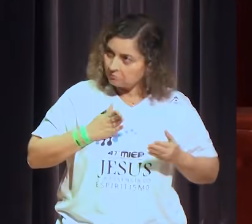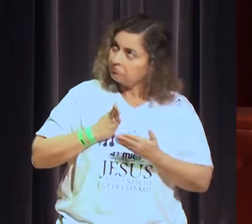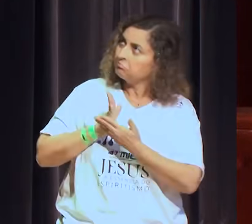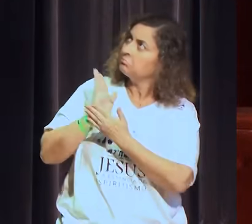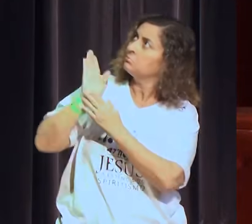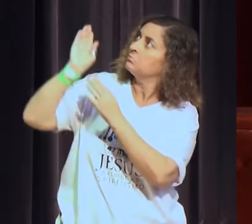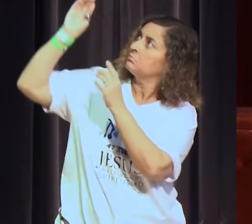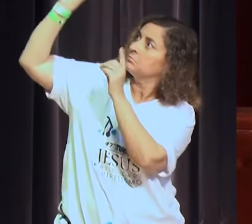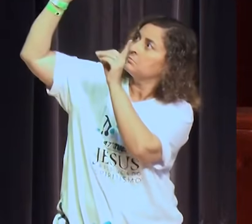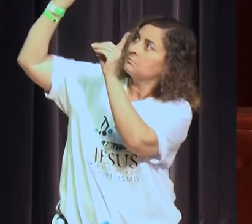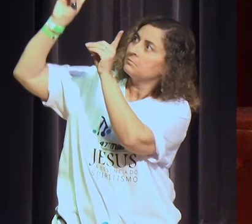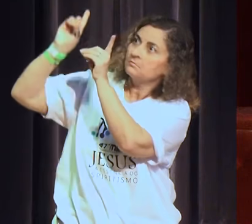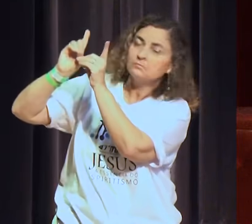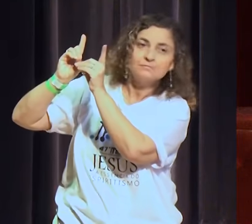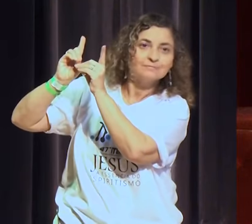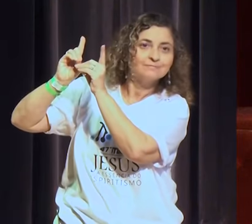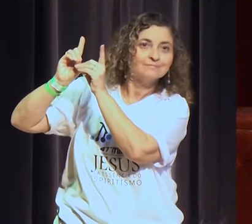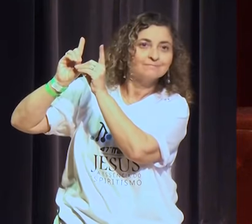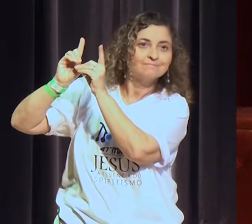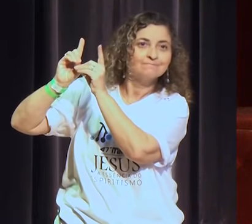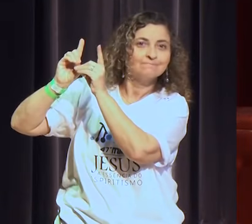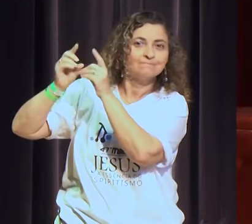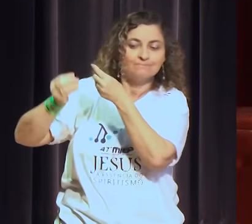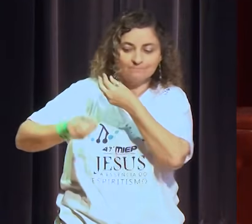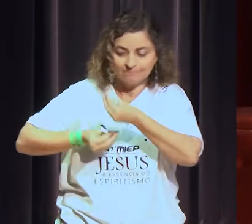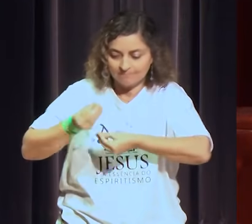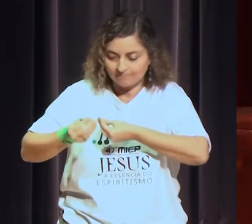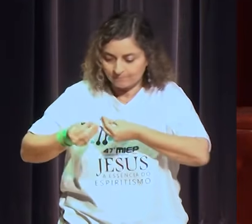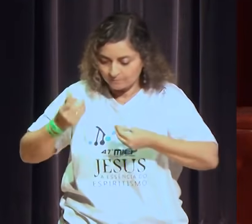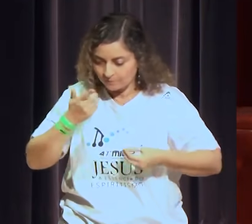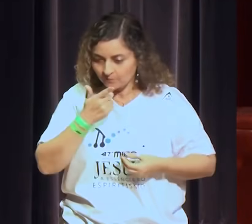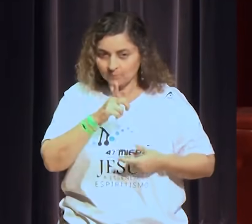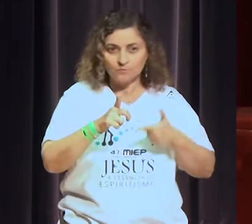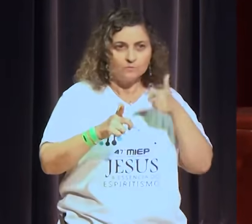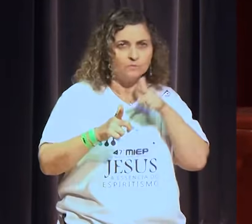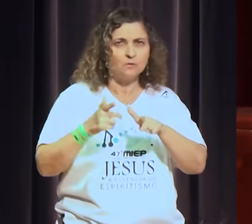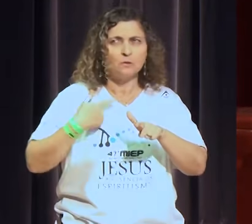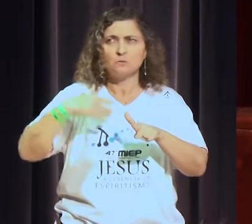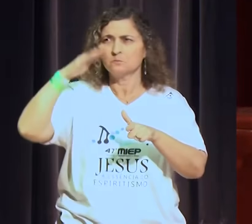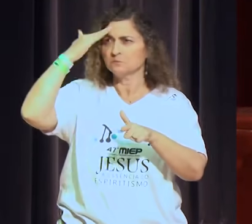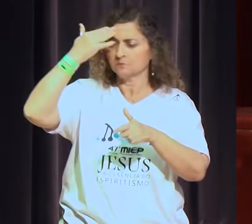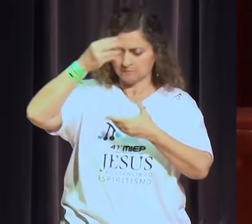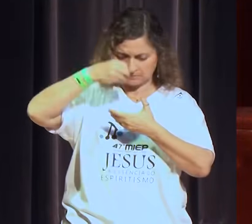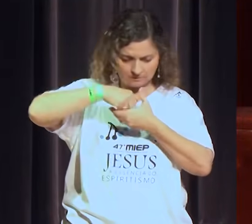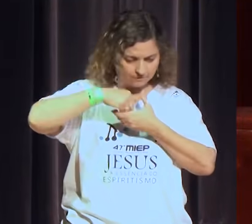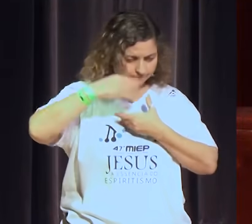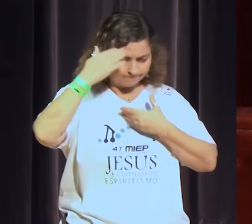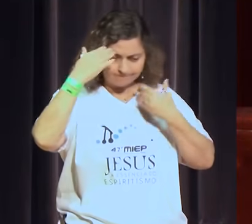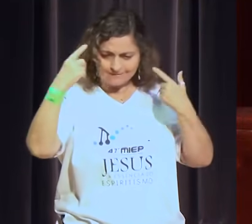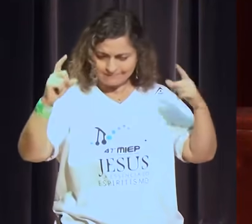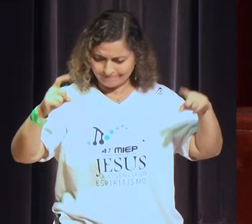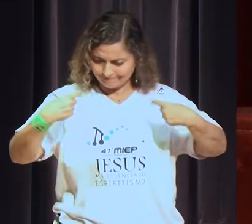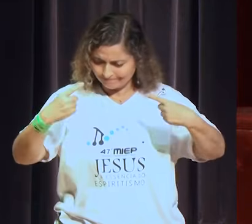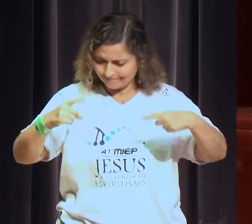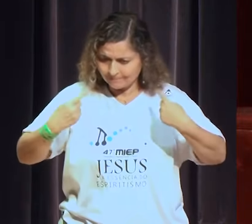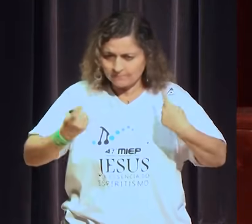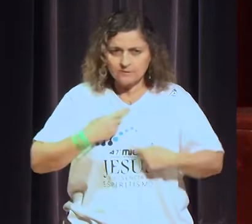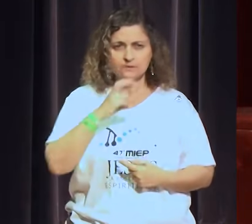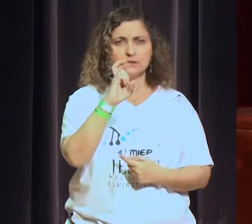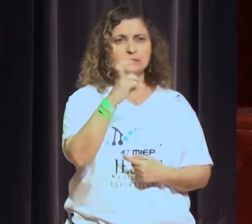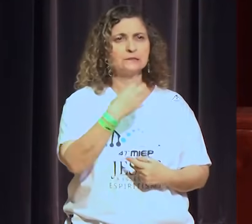imponderável, para aquilo que eu não consigo controlar e para aquilo que desafia os meus